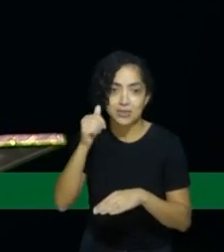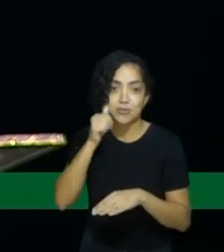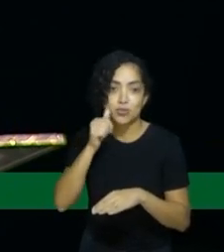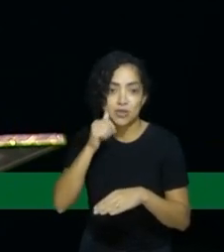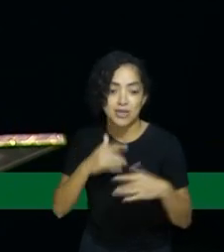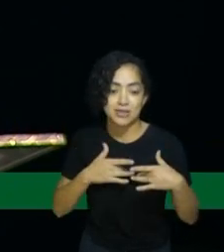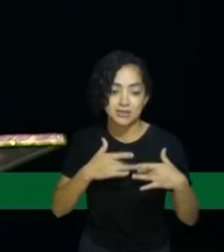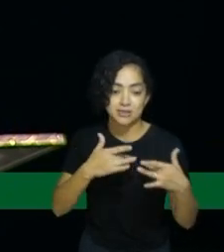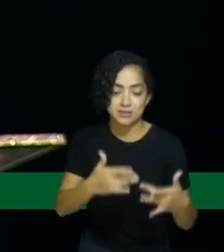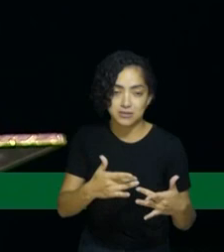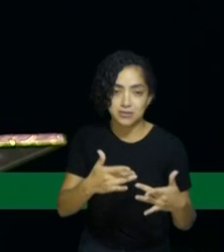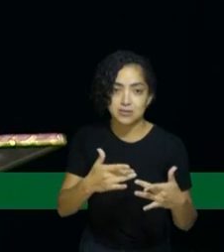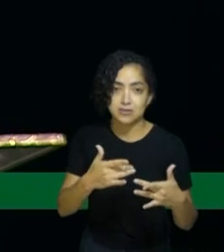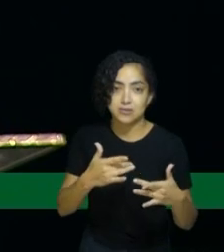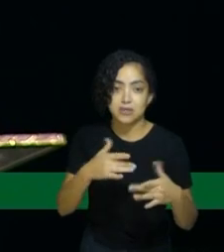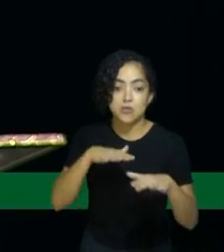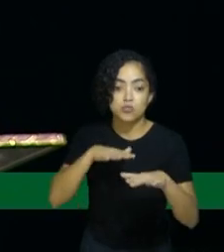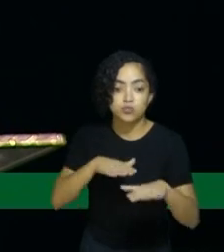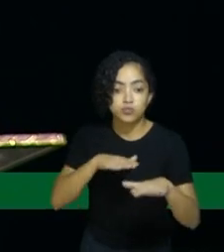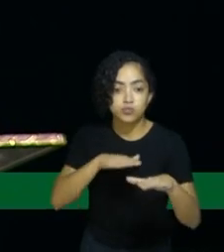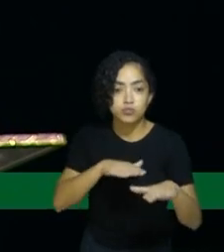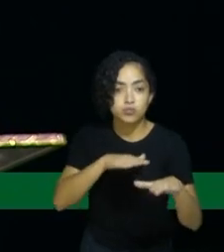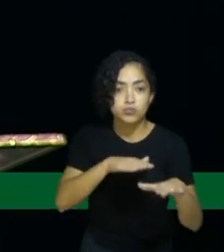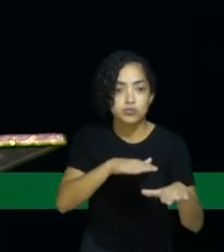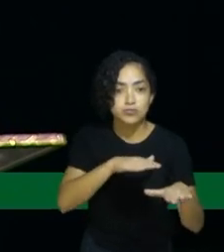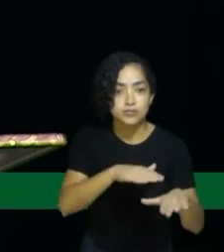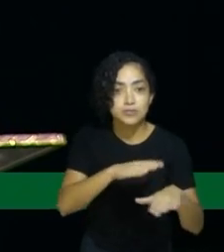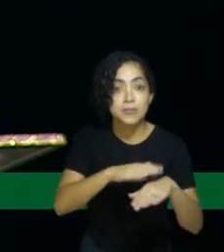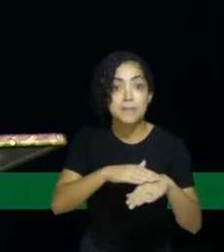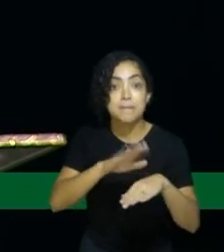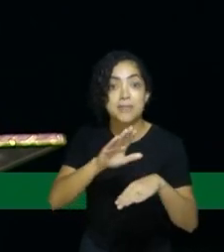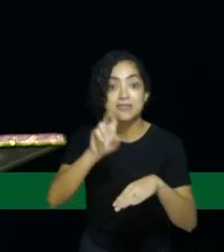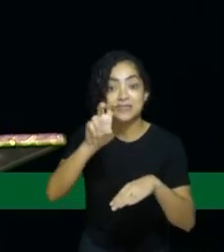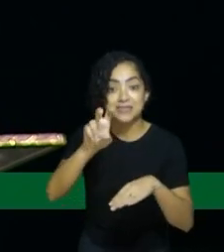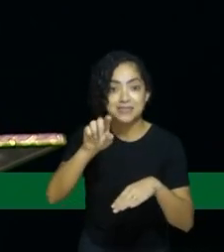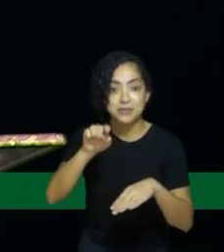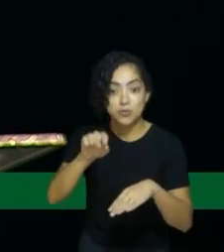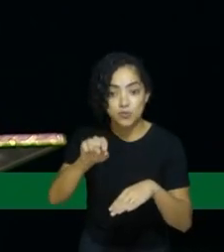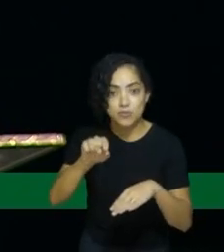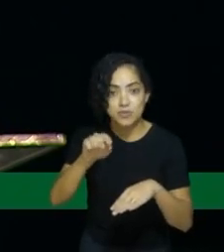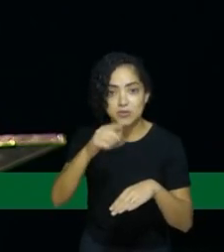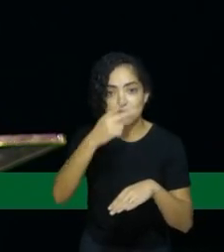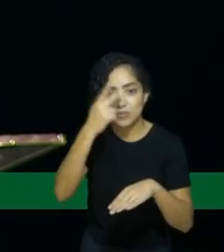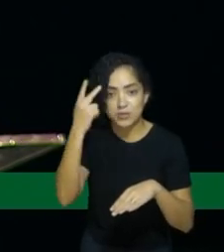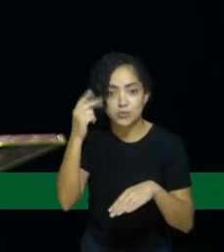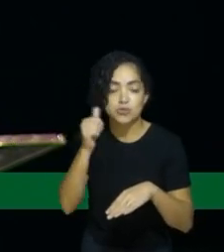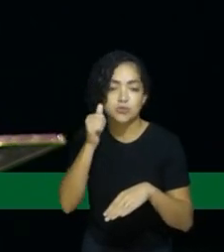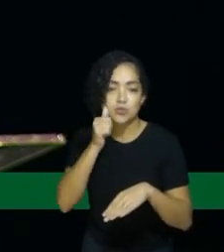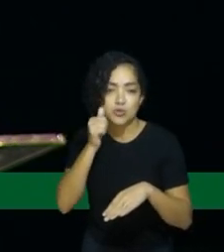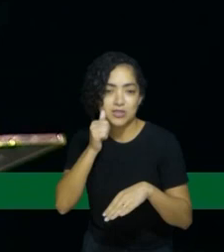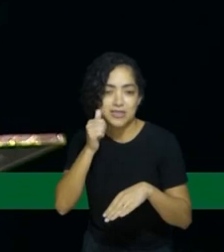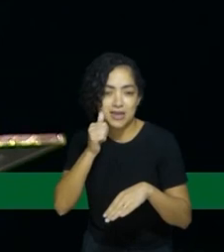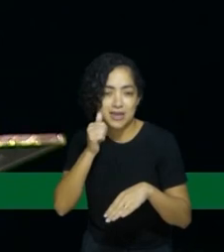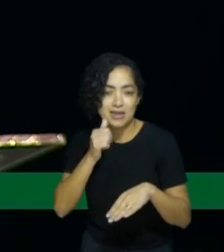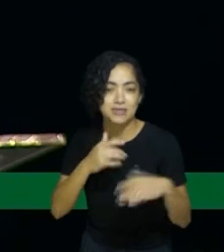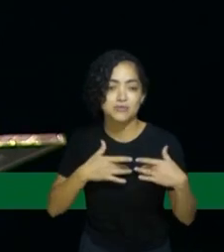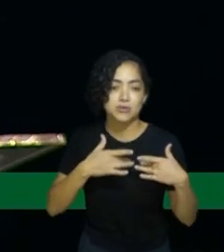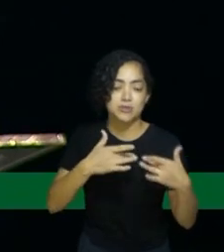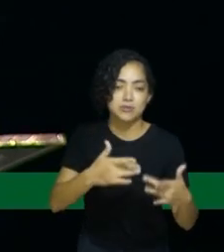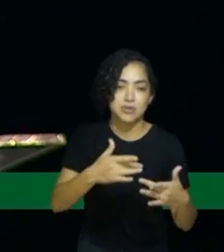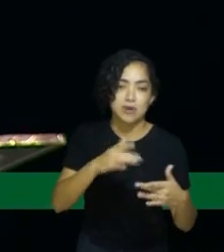um exército de de c de 5.000 voluntárias espalhadas por mais de